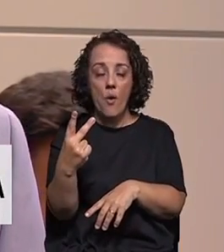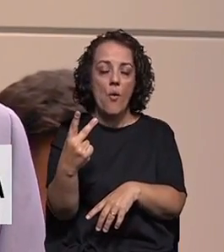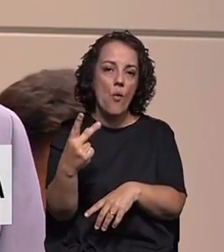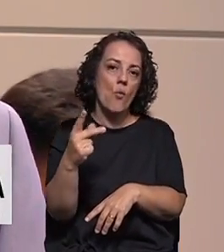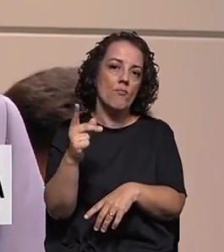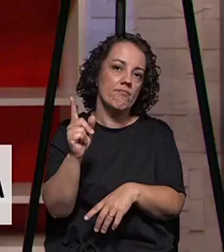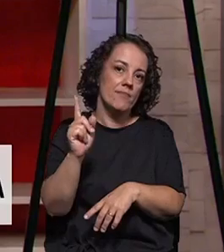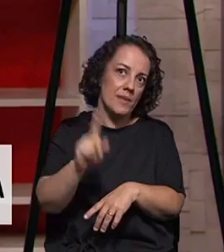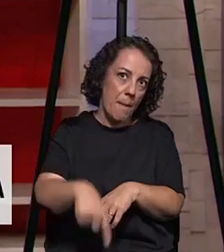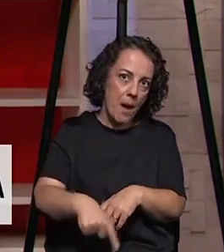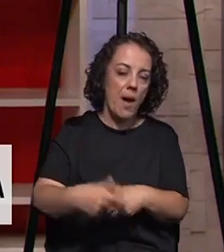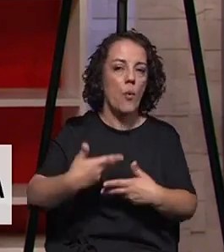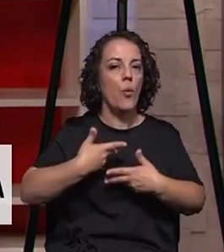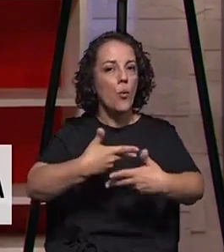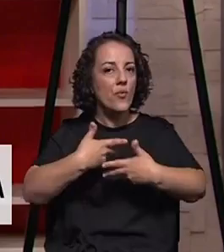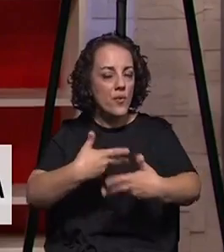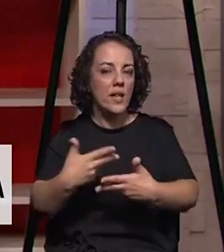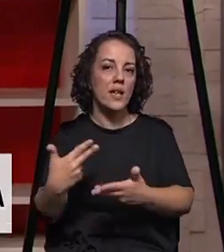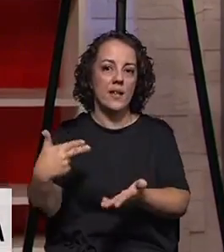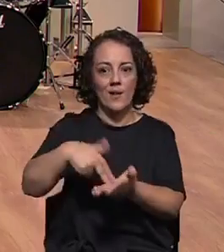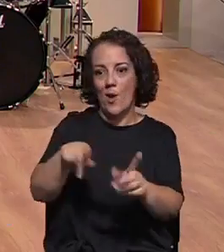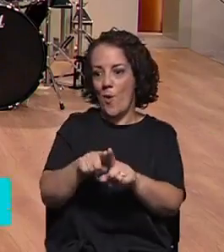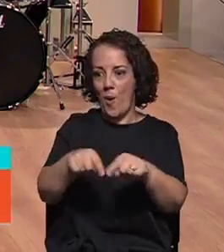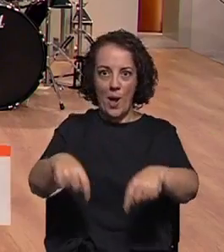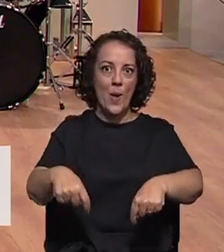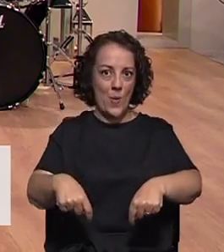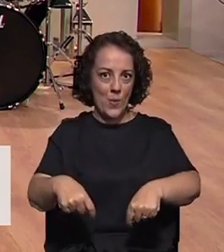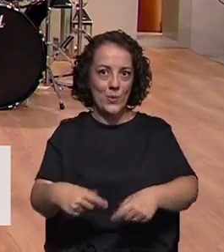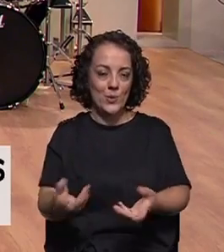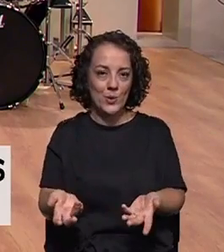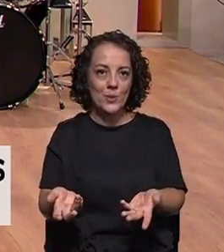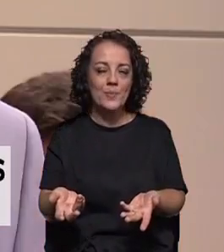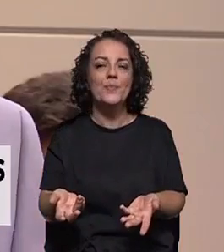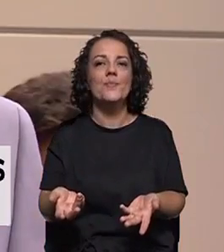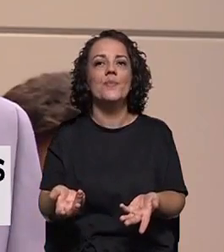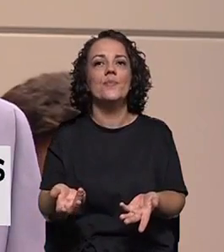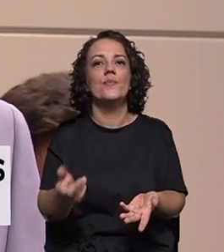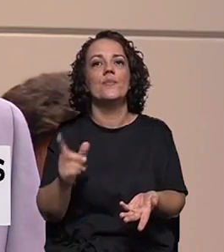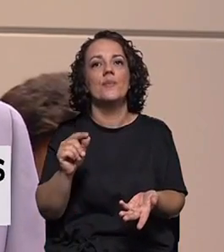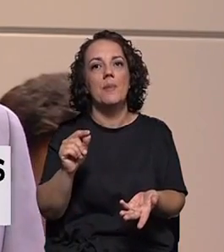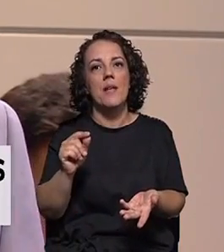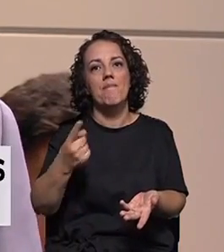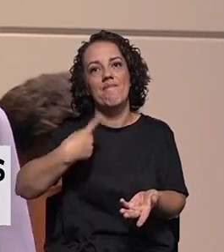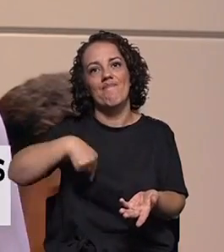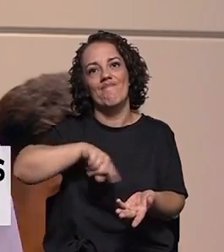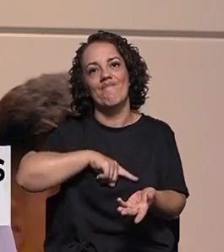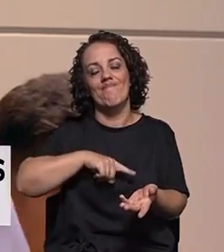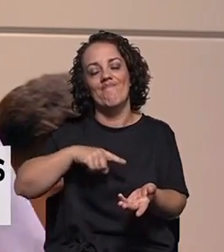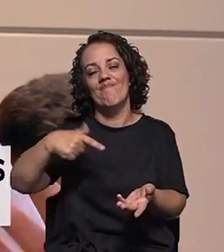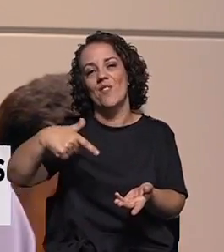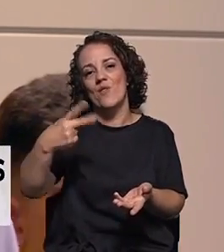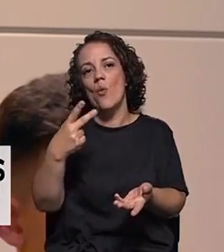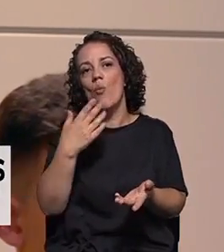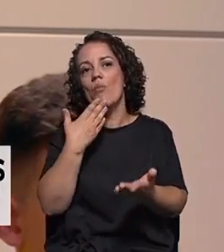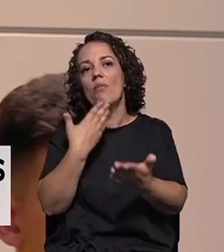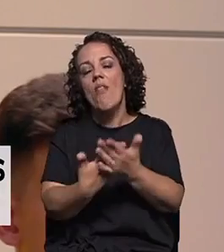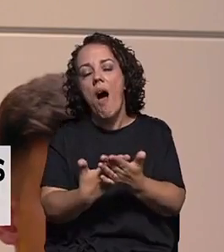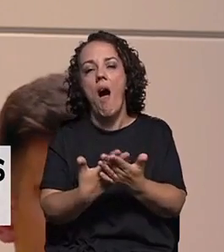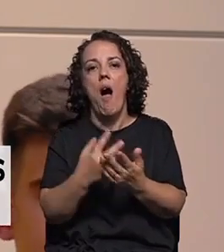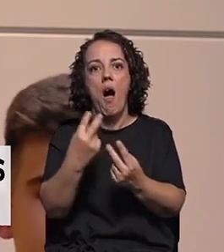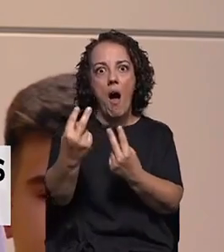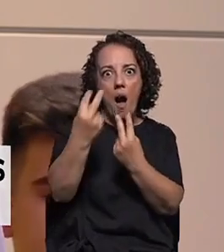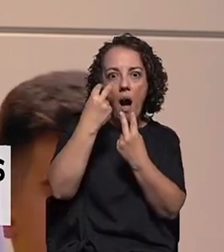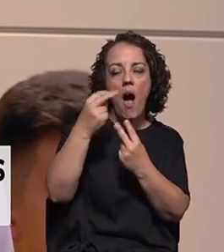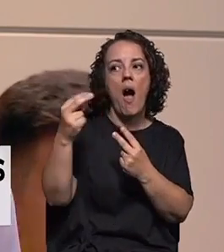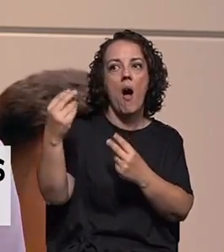no, e me têm convidado também a estar aqui hoje, também é um dos motivos que as comissões também fazem. Depois acabam por contactar. Sim, os é cantores,